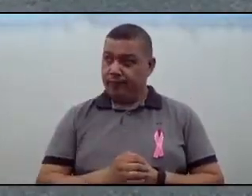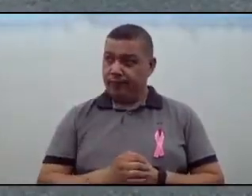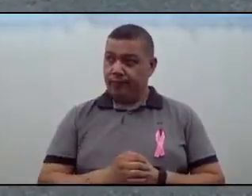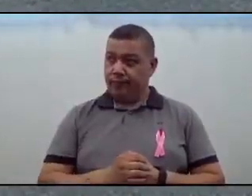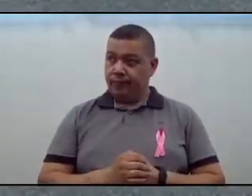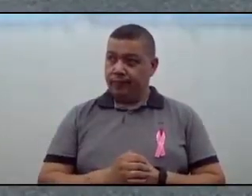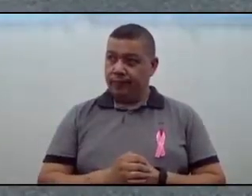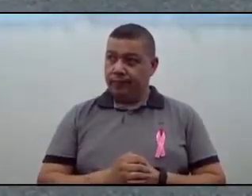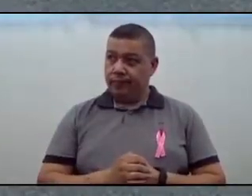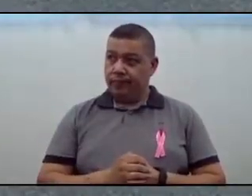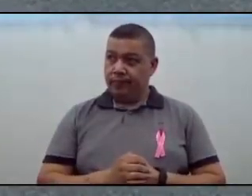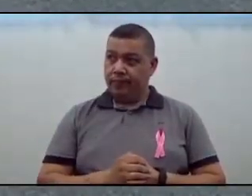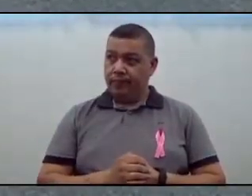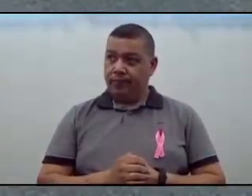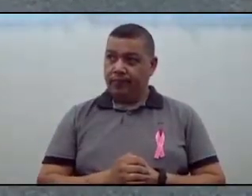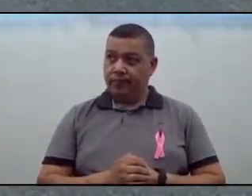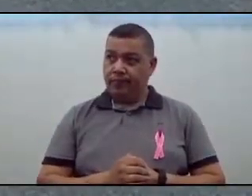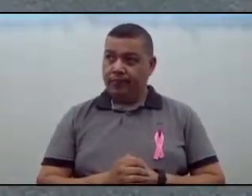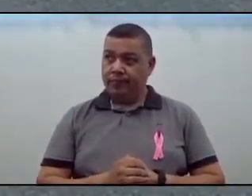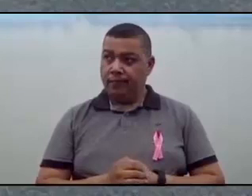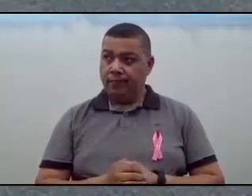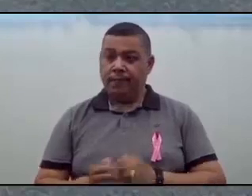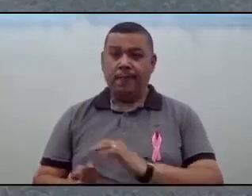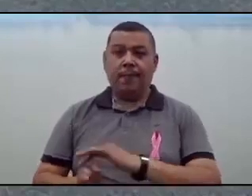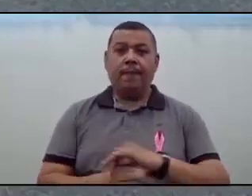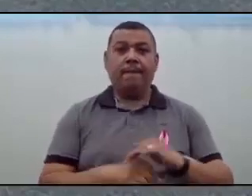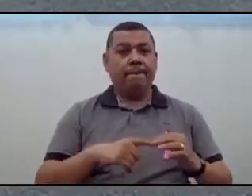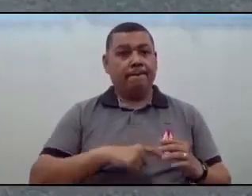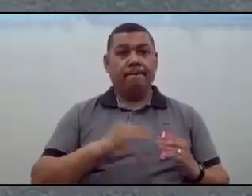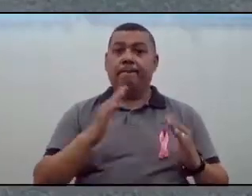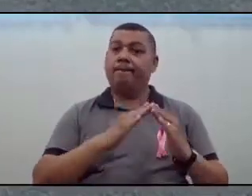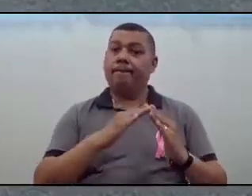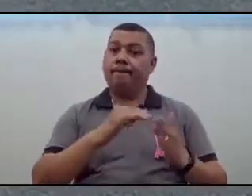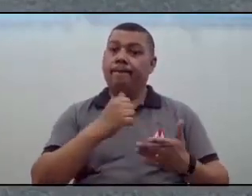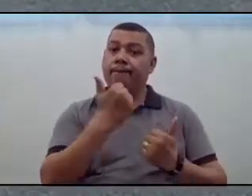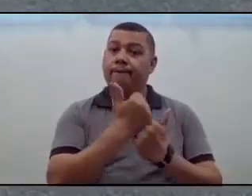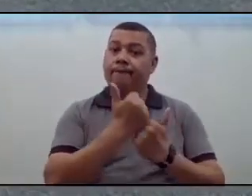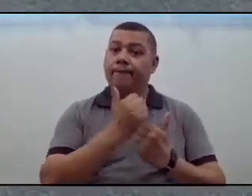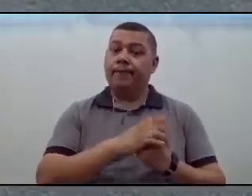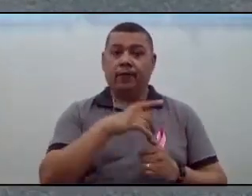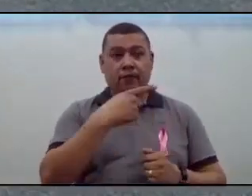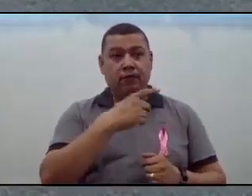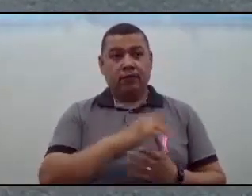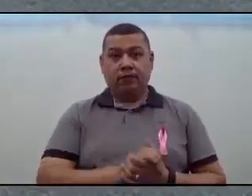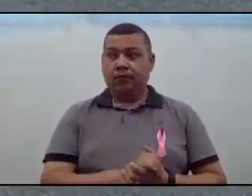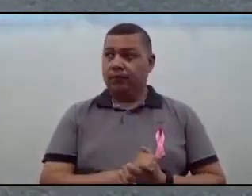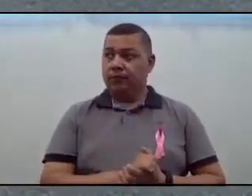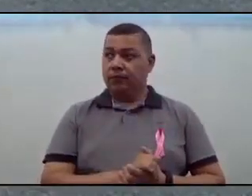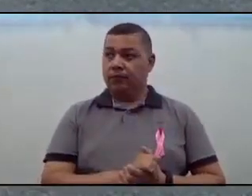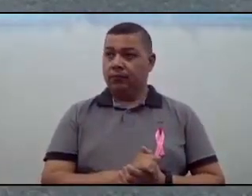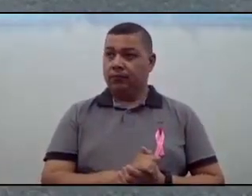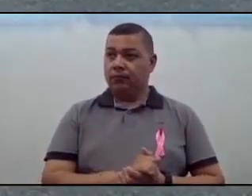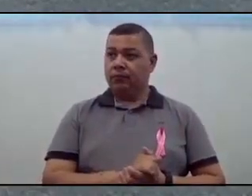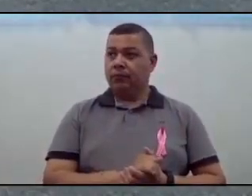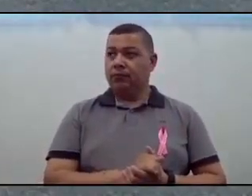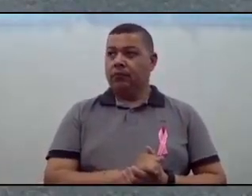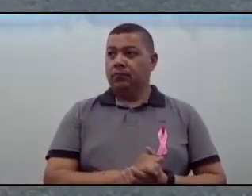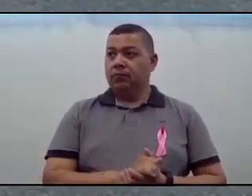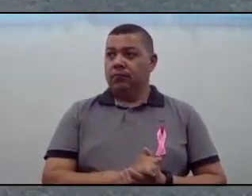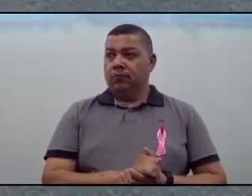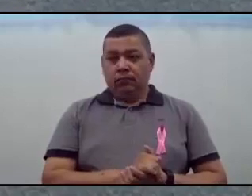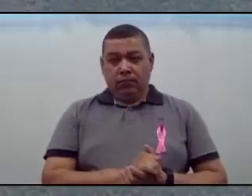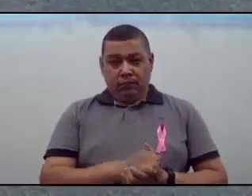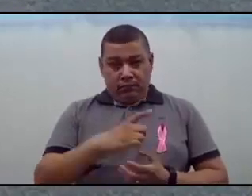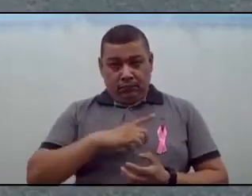construída e mantida pela Maçonaria de Cacoal, uma casa fundamental, Minduim, porque ali abriga pessoas que vêm